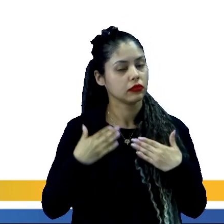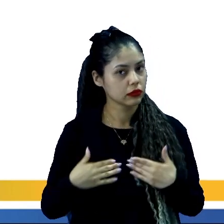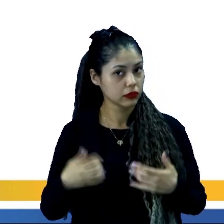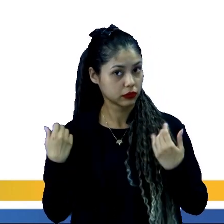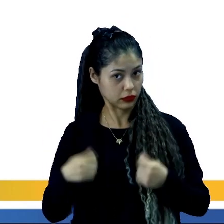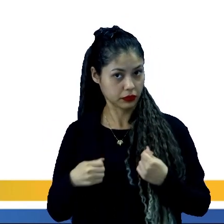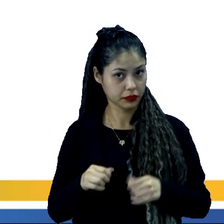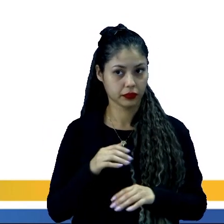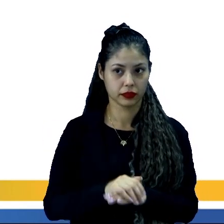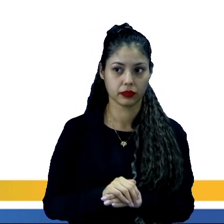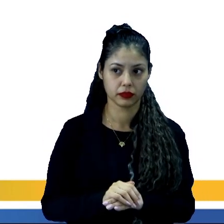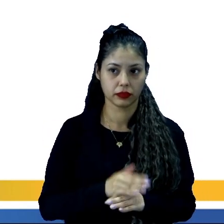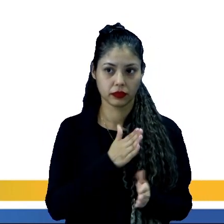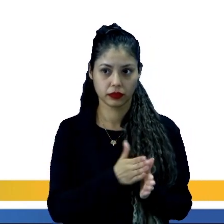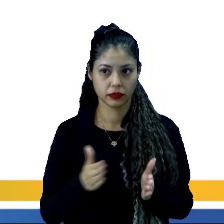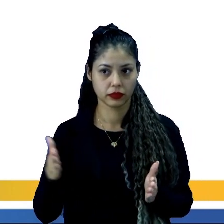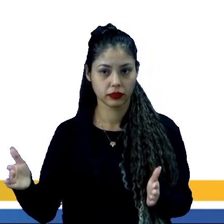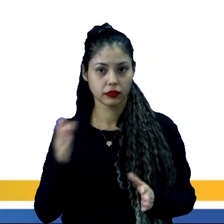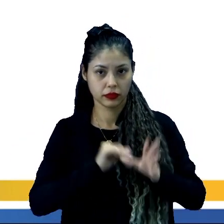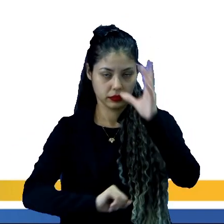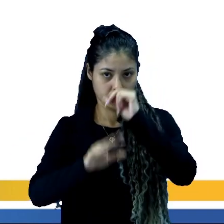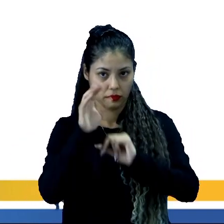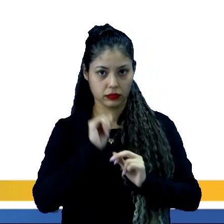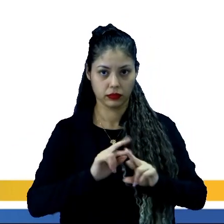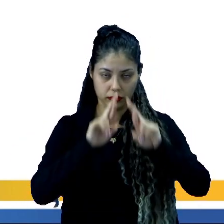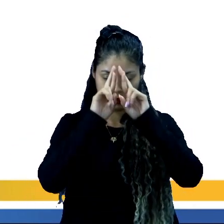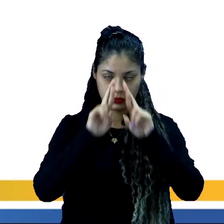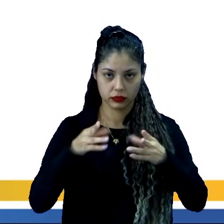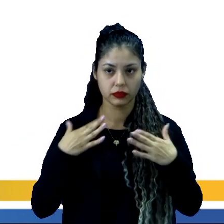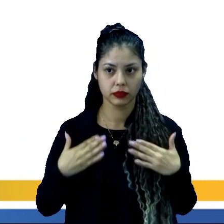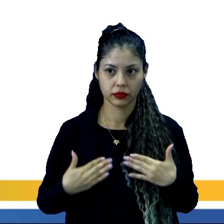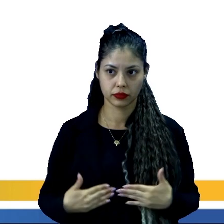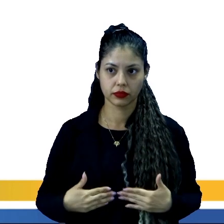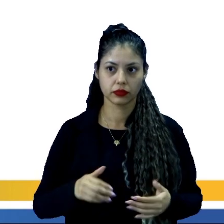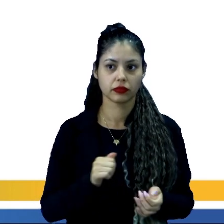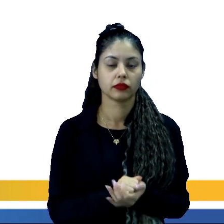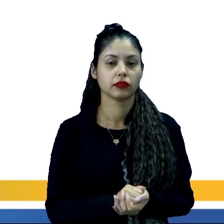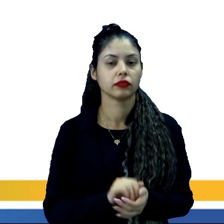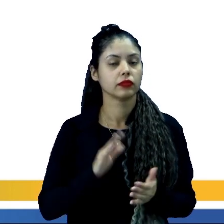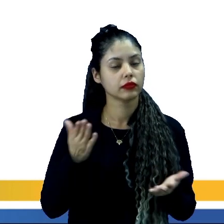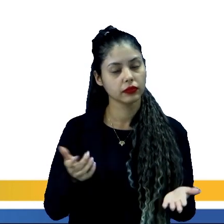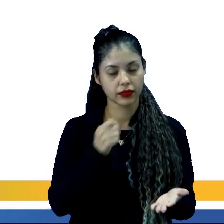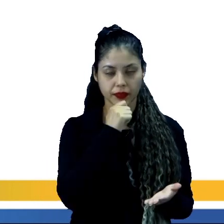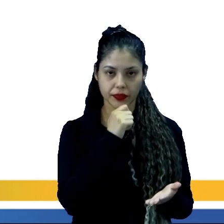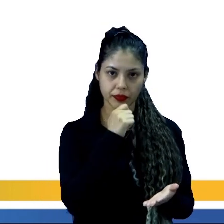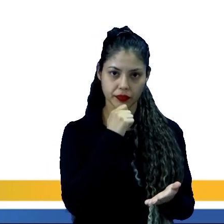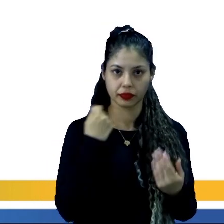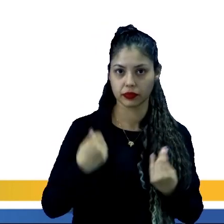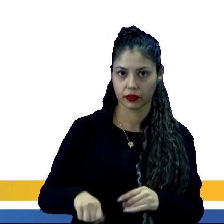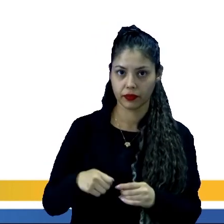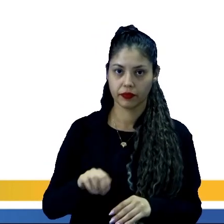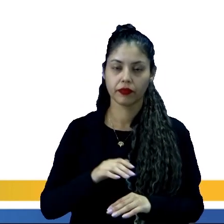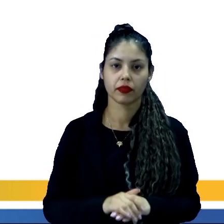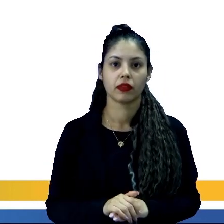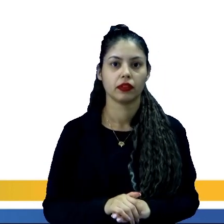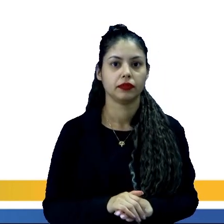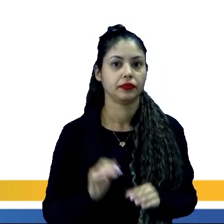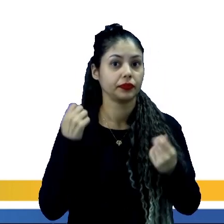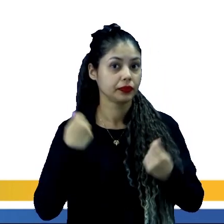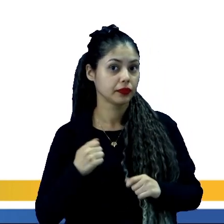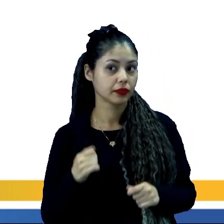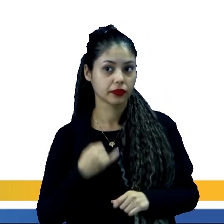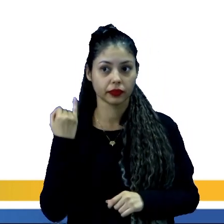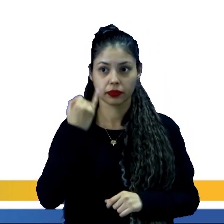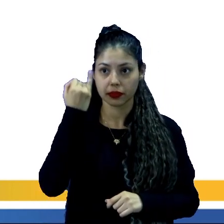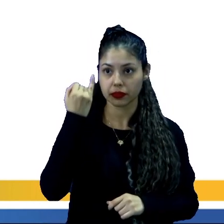organismo precisa. Então, com o tempo, a gente vai aprendendo a respeitar ali, o nosso organismo em relação às suas necessidades. Então,